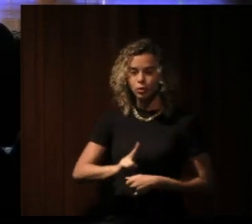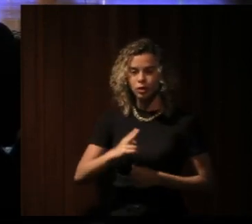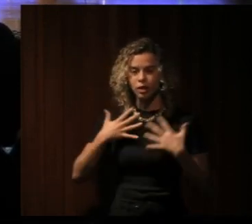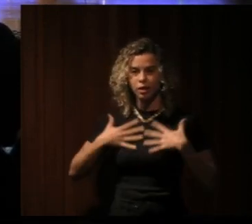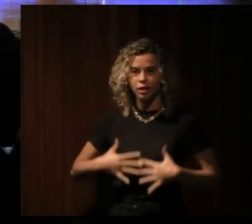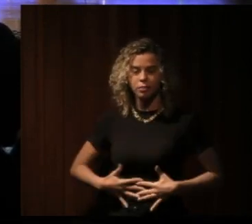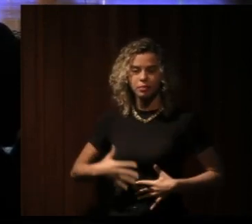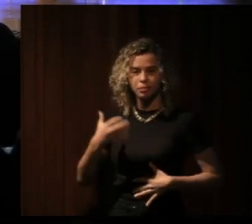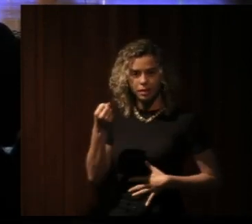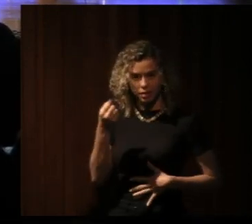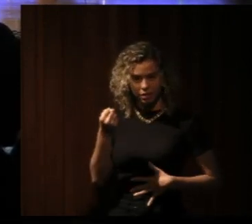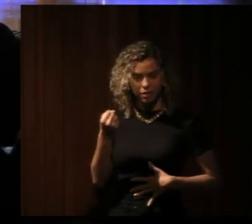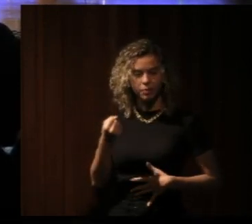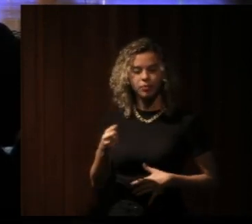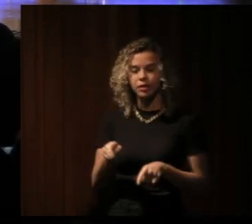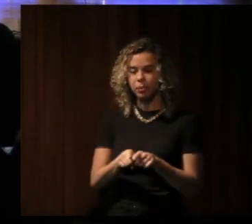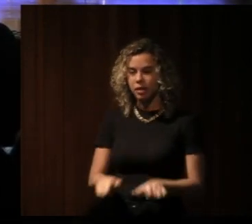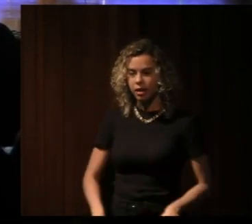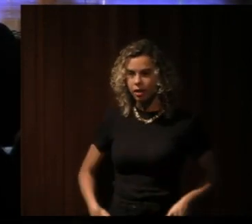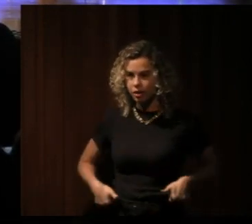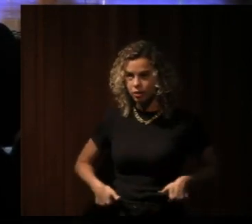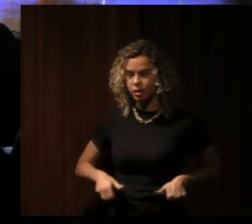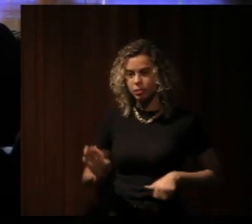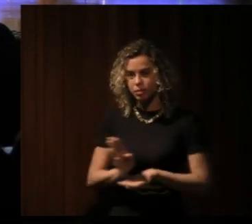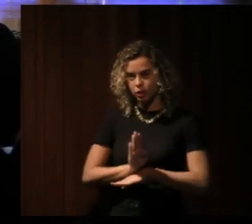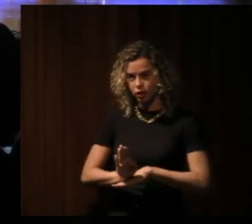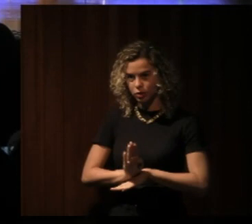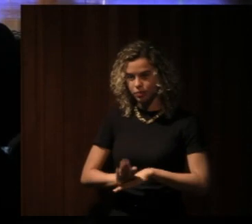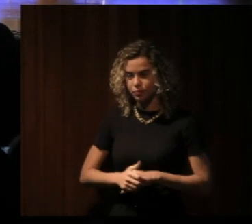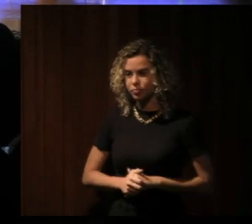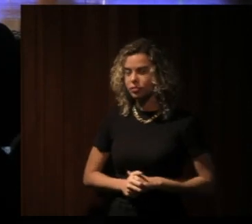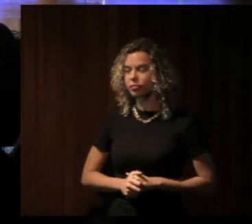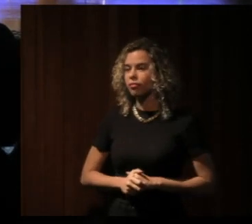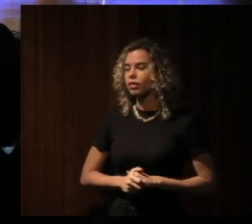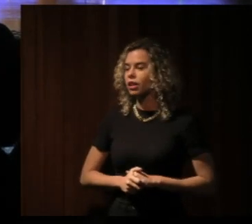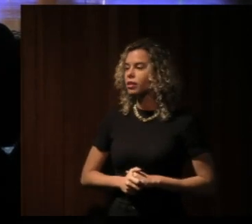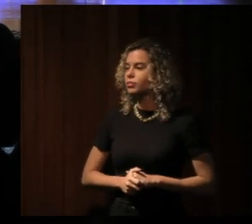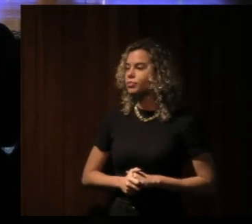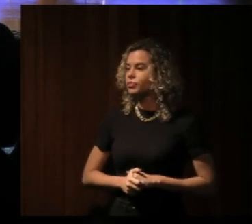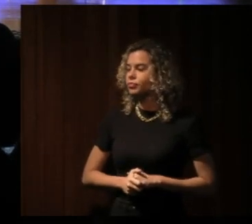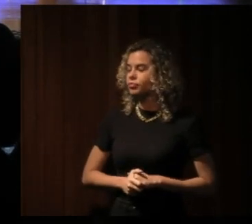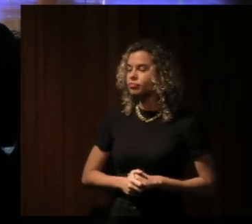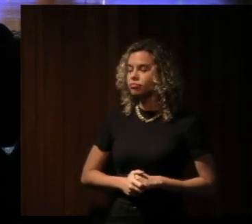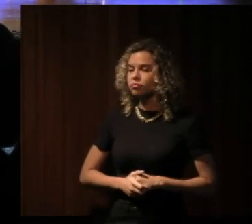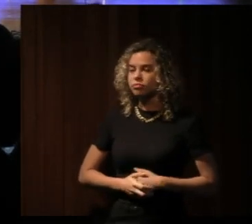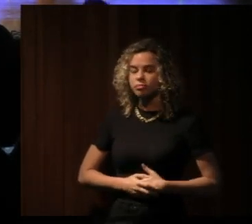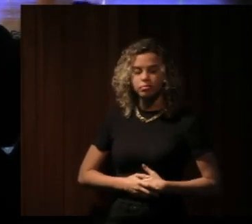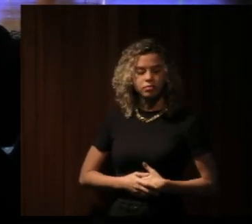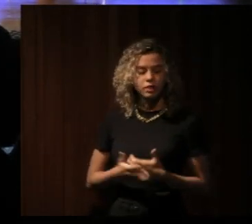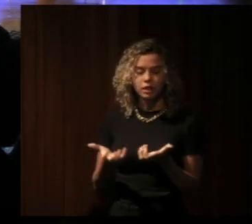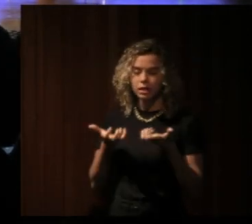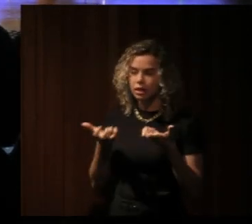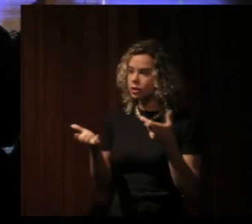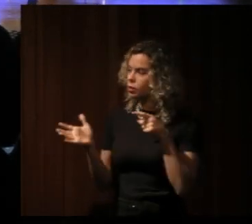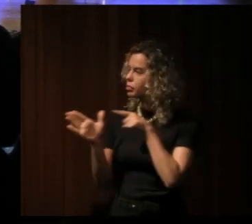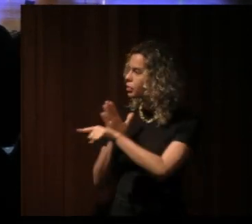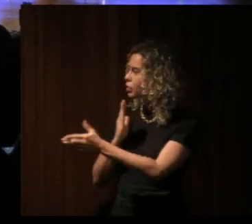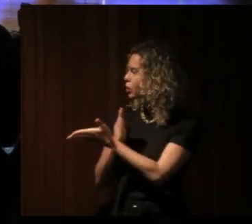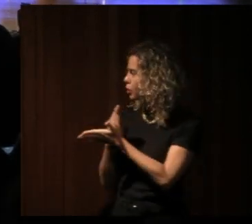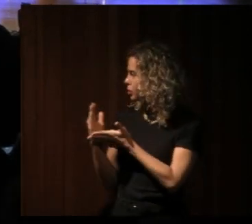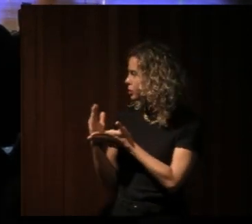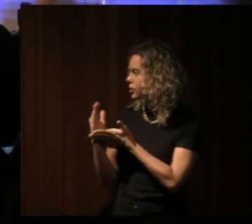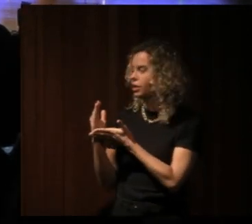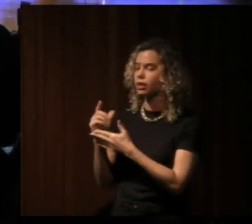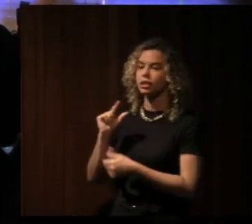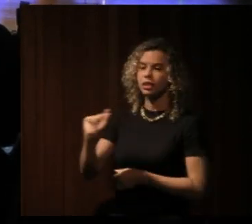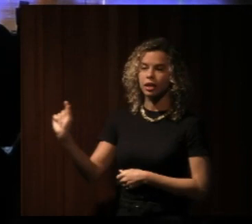camiseta branca e uma calça bege tá eh eu queria começar com